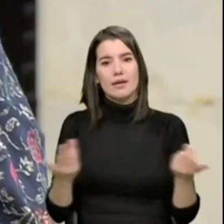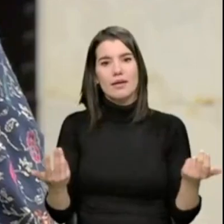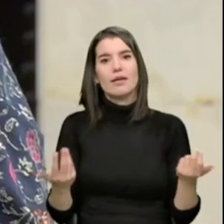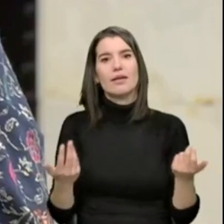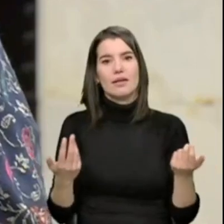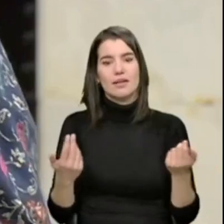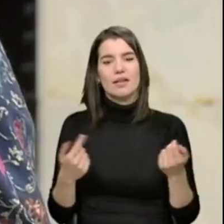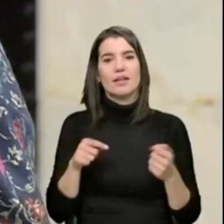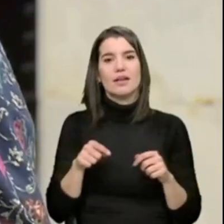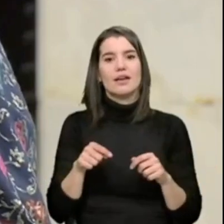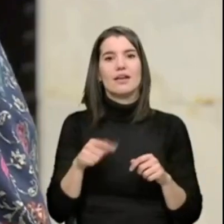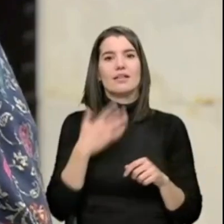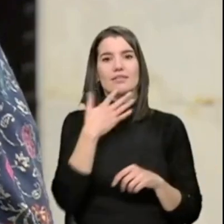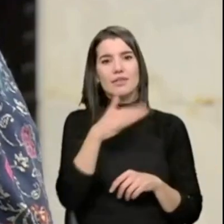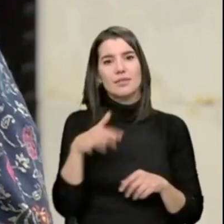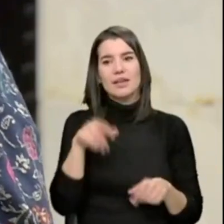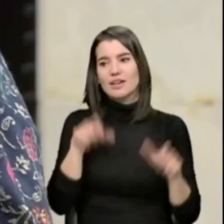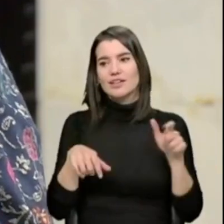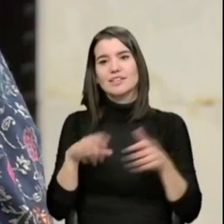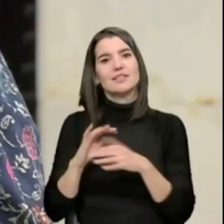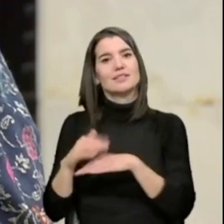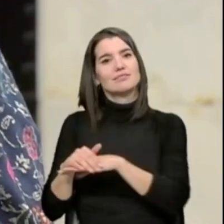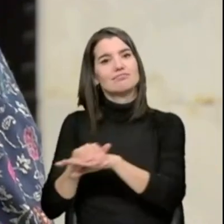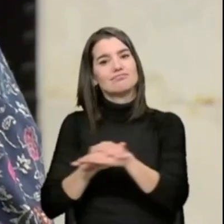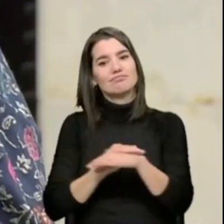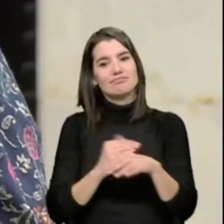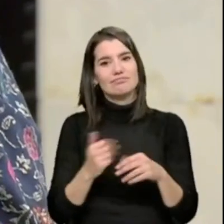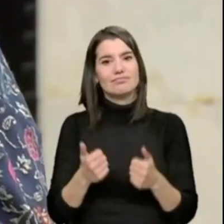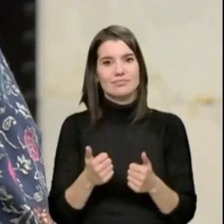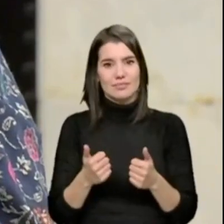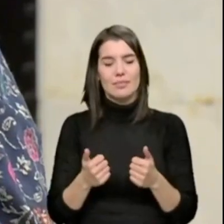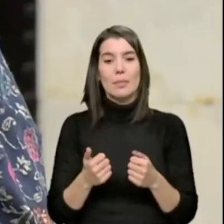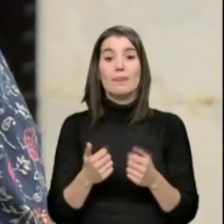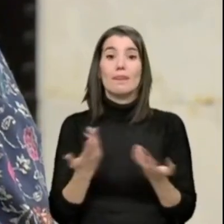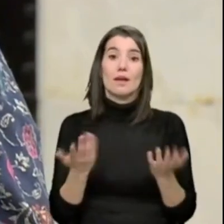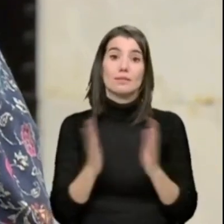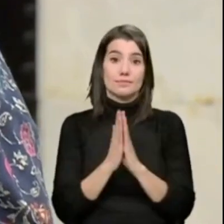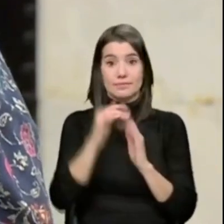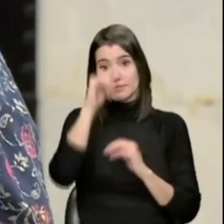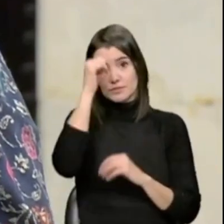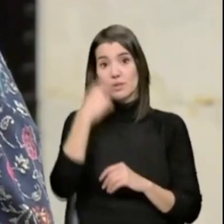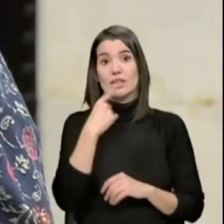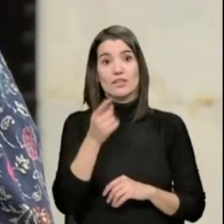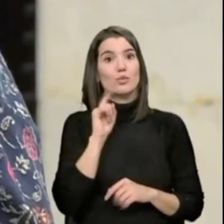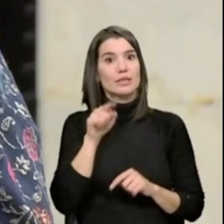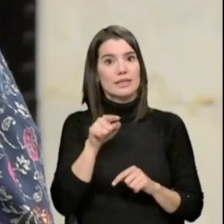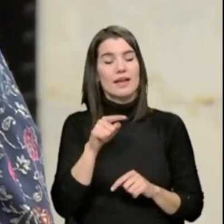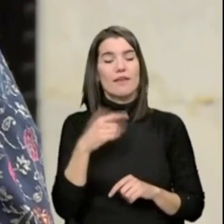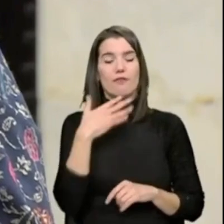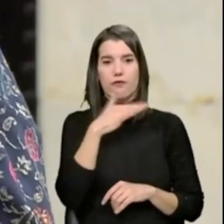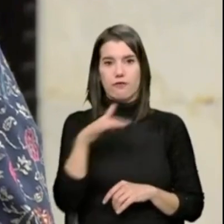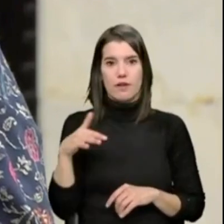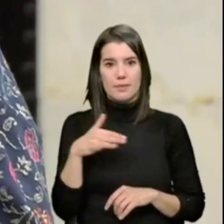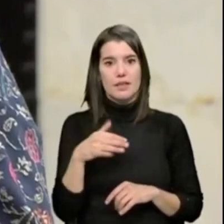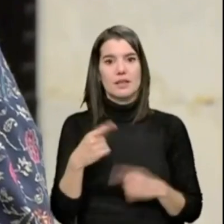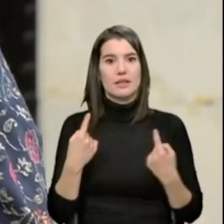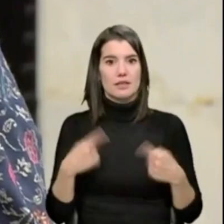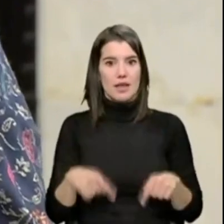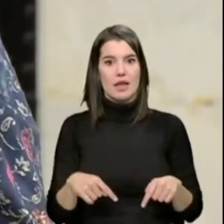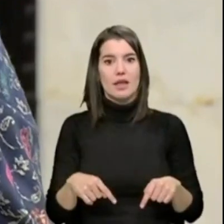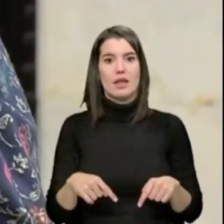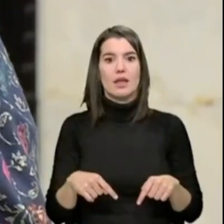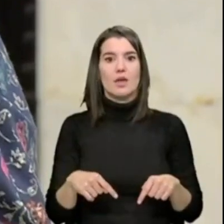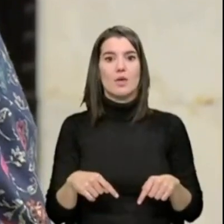entre os entes familiares. É o que importa. Segundo o hinduísmo, se a família tiver